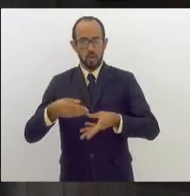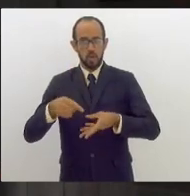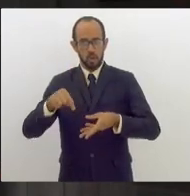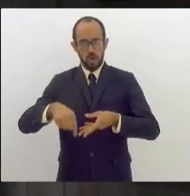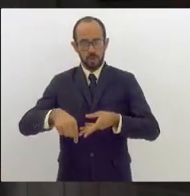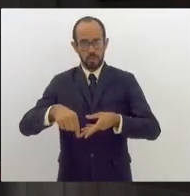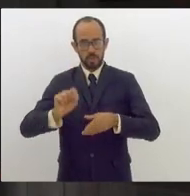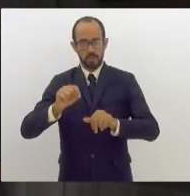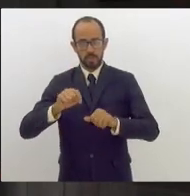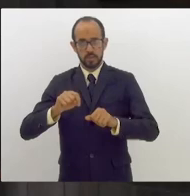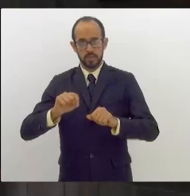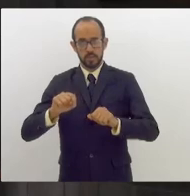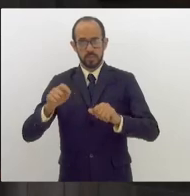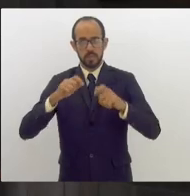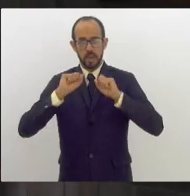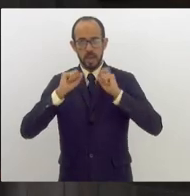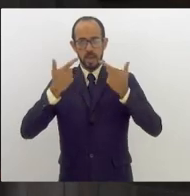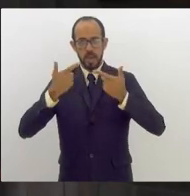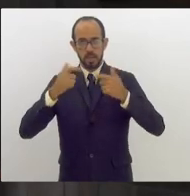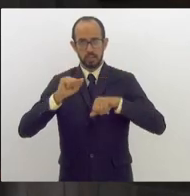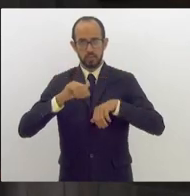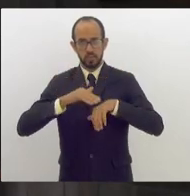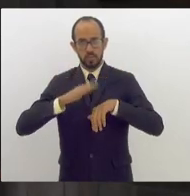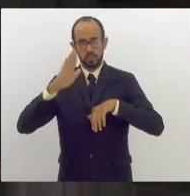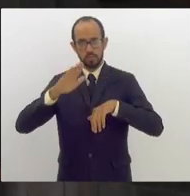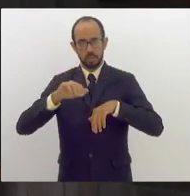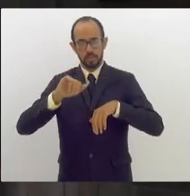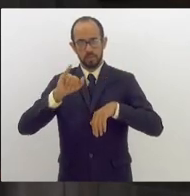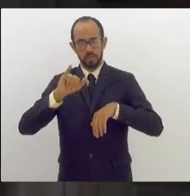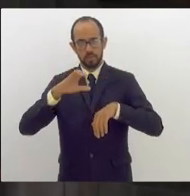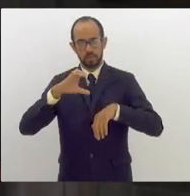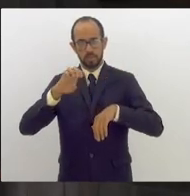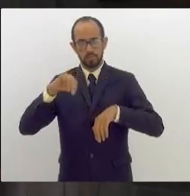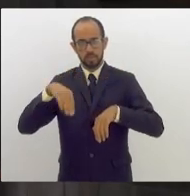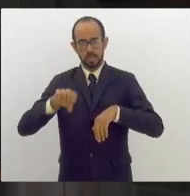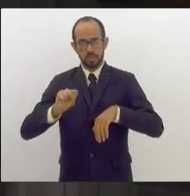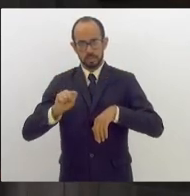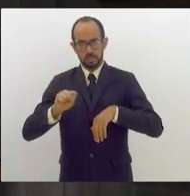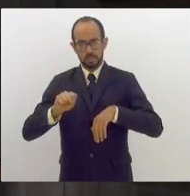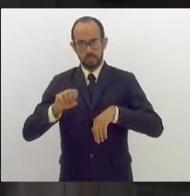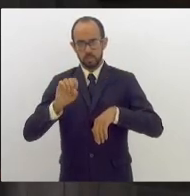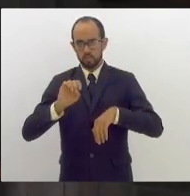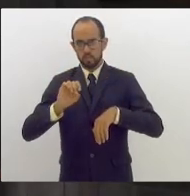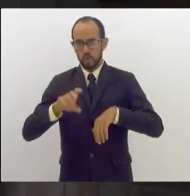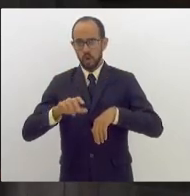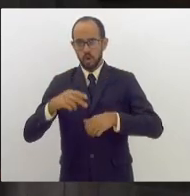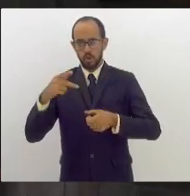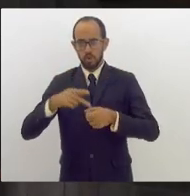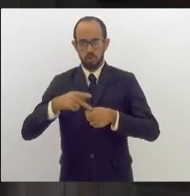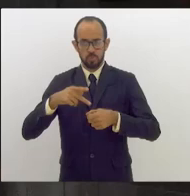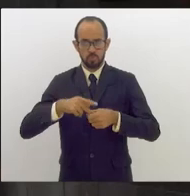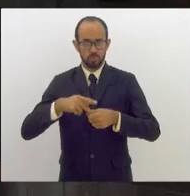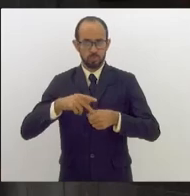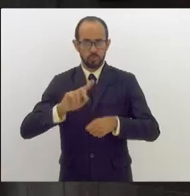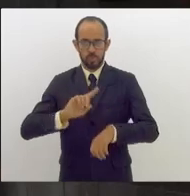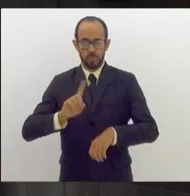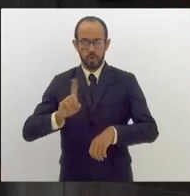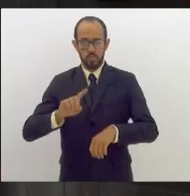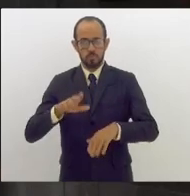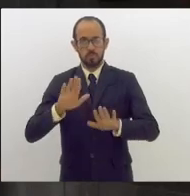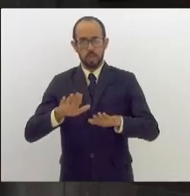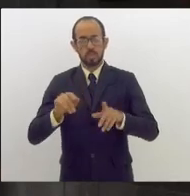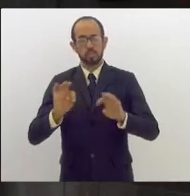aumentar a carga tributária 2 cms não somente nos combustíveis mas também em todos os bens